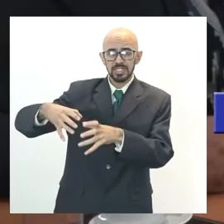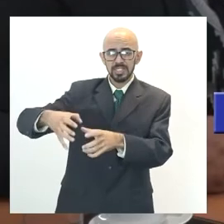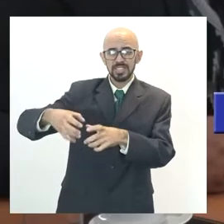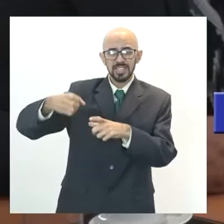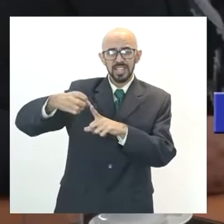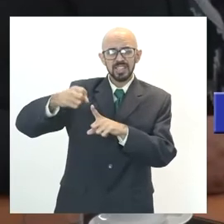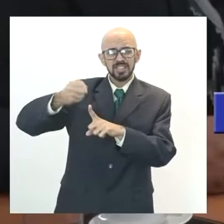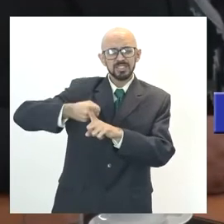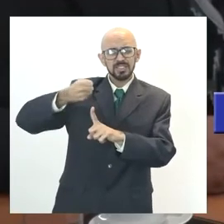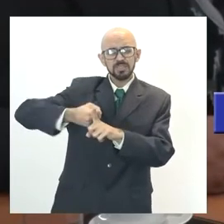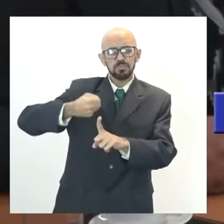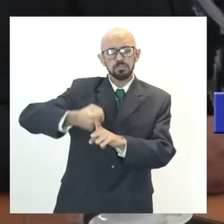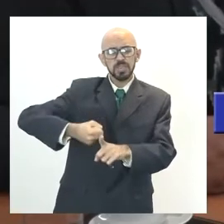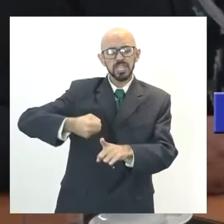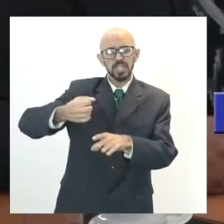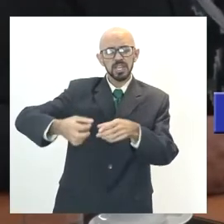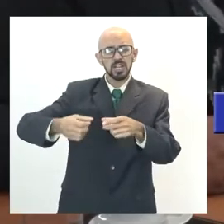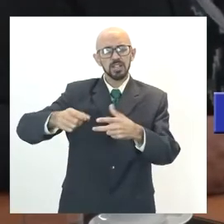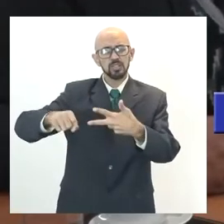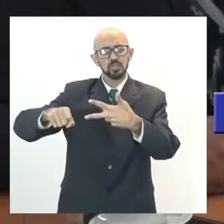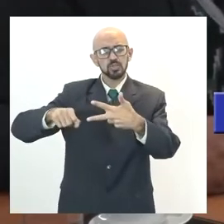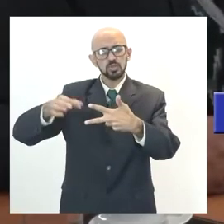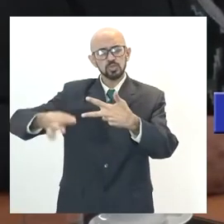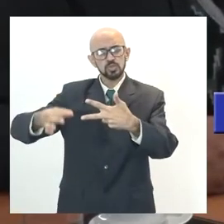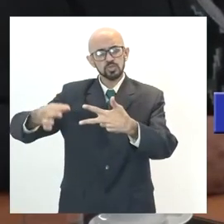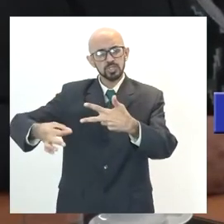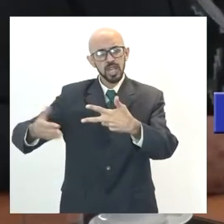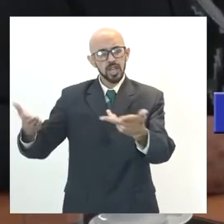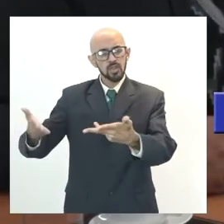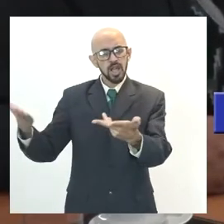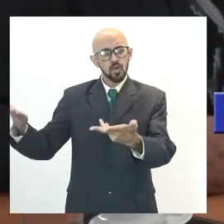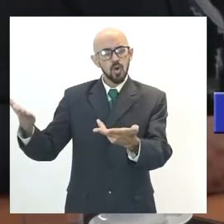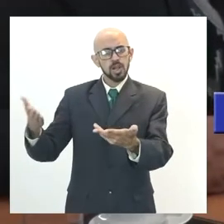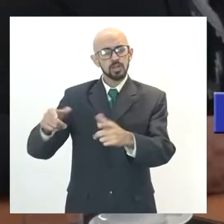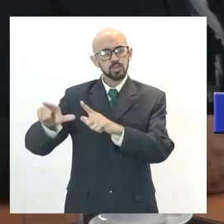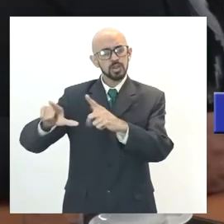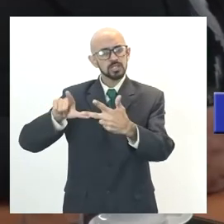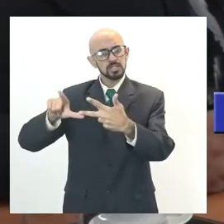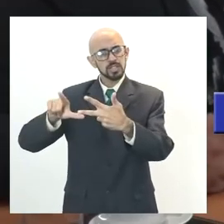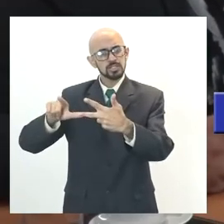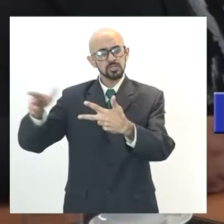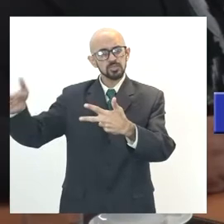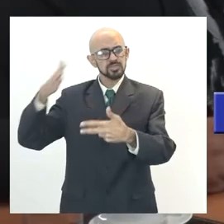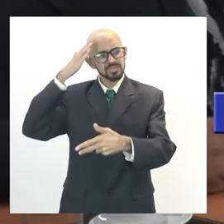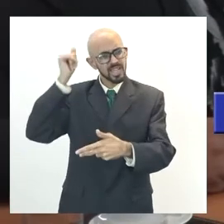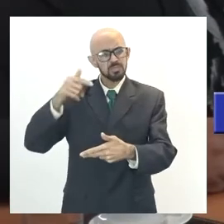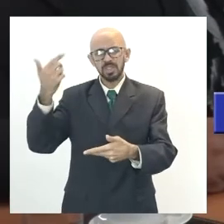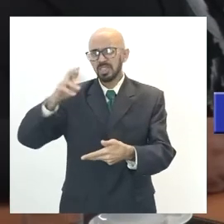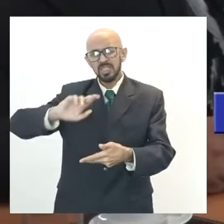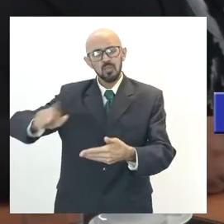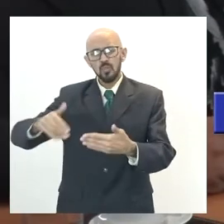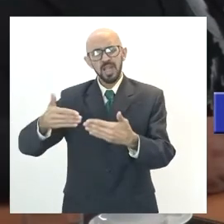batalha judiciário agora no legislativo sabe muito bem que isso é incondicional